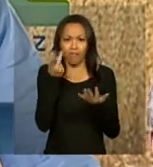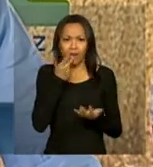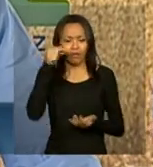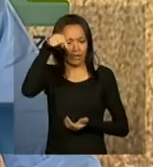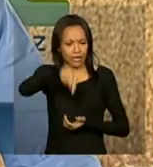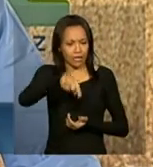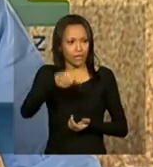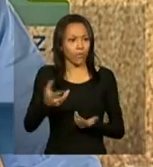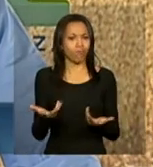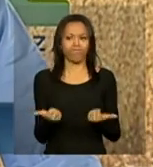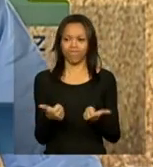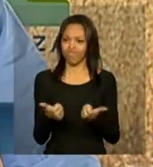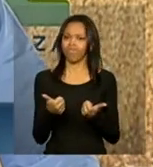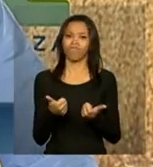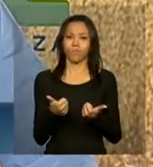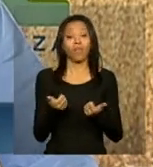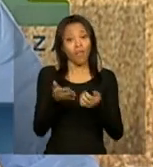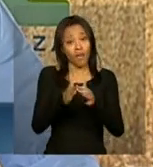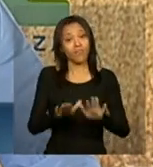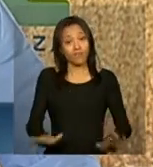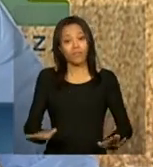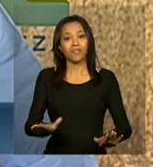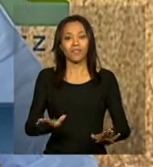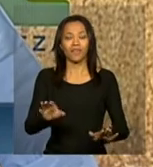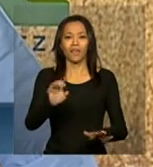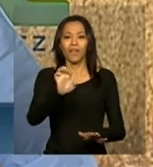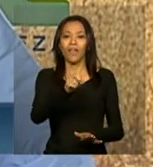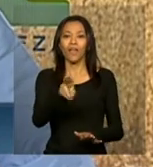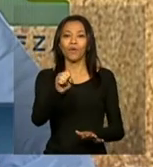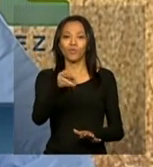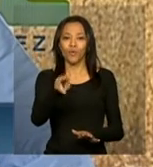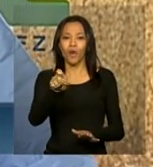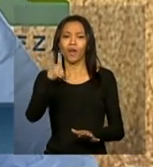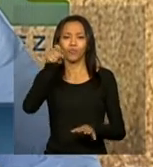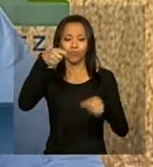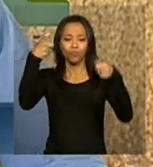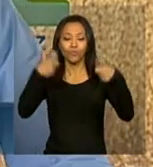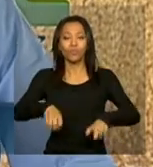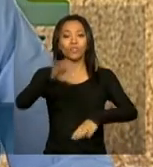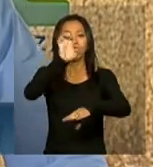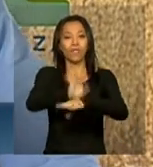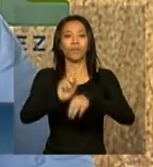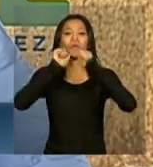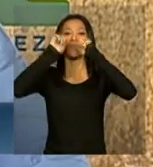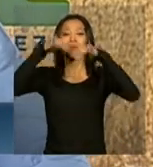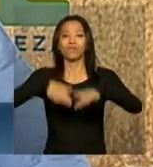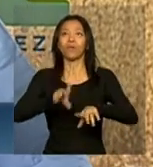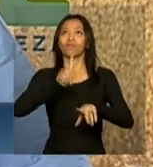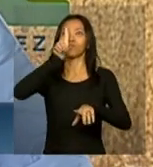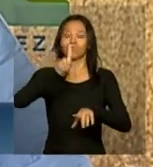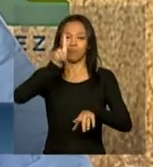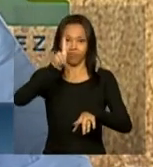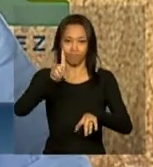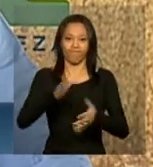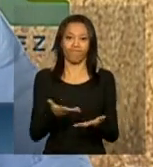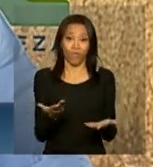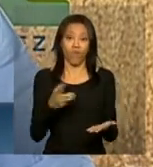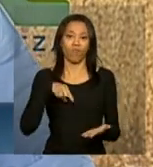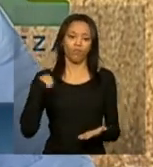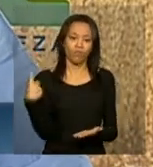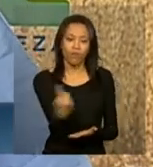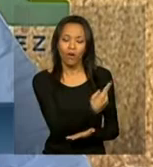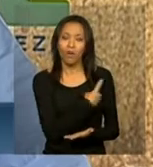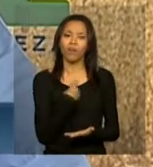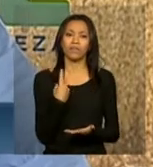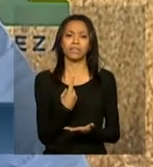um Eldorado. E é, sim, um Eldorado, um estado abençoado por Deus. Nós, os produtores, detêm